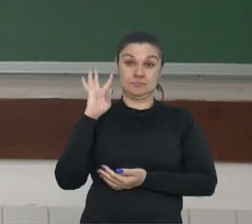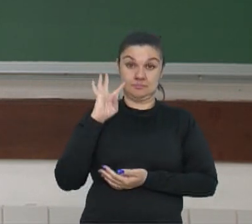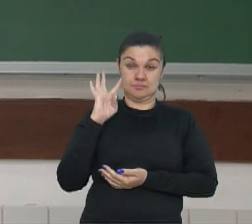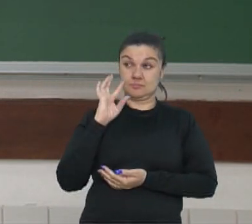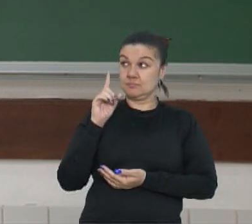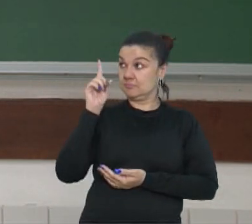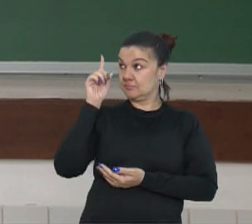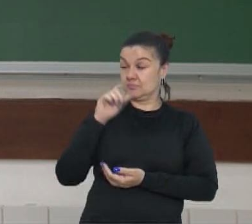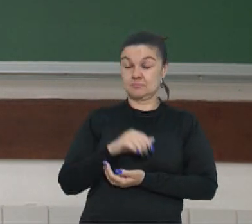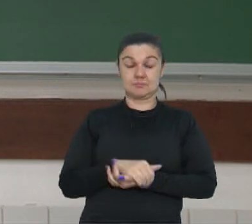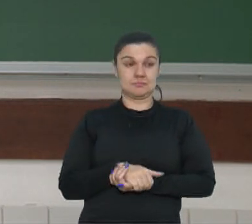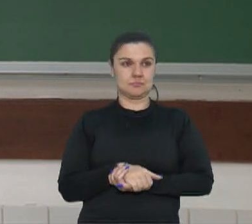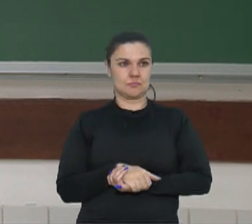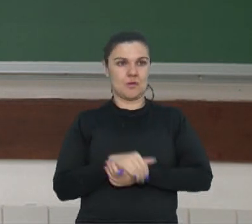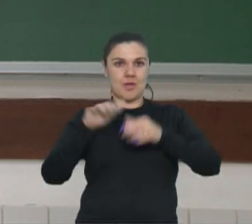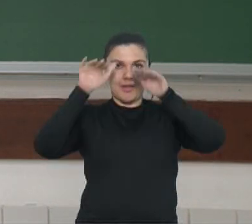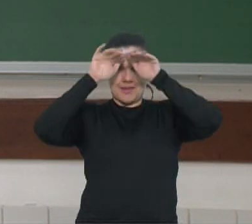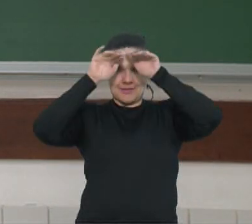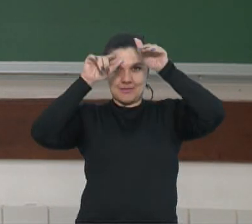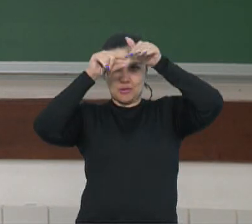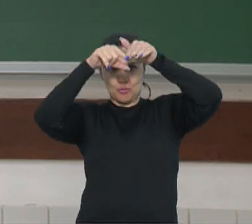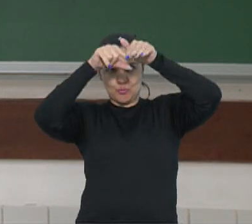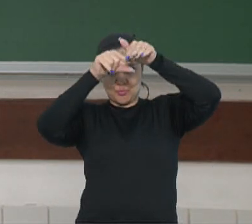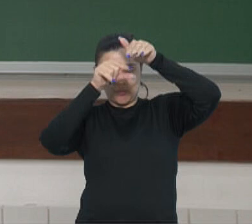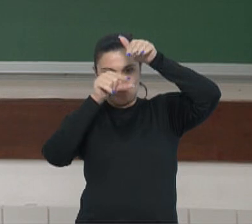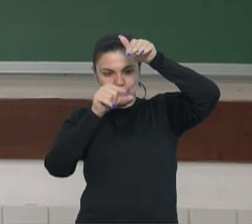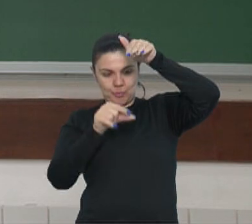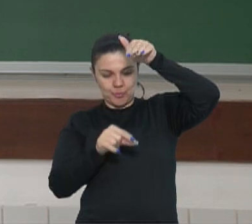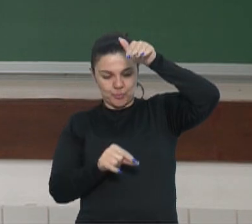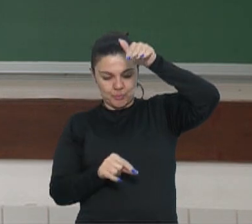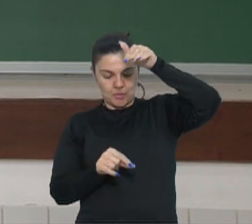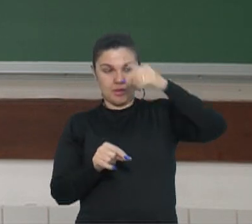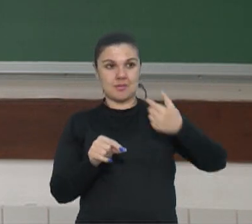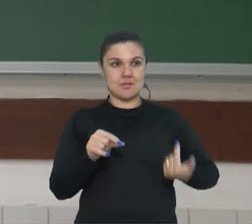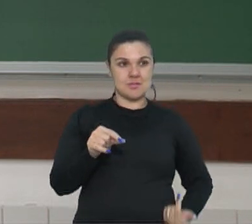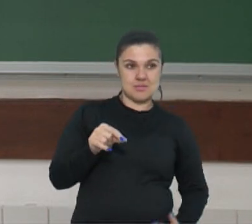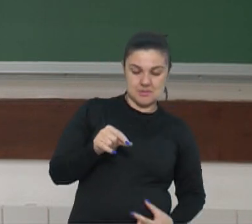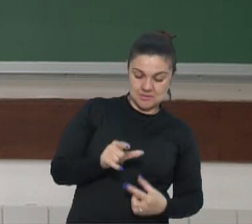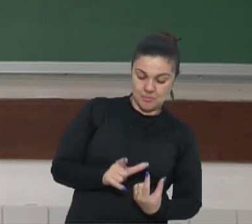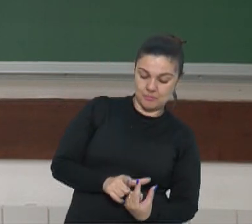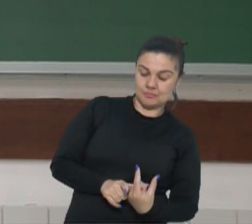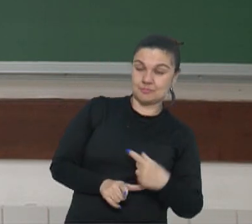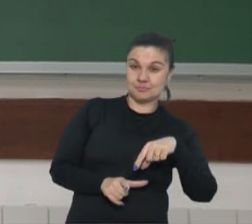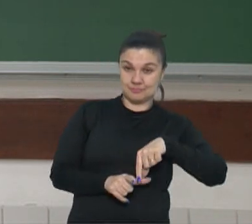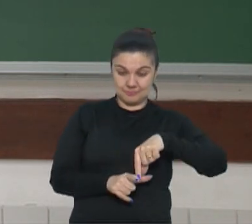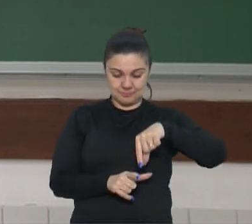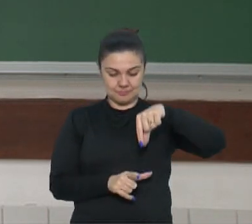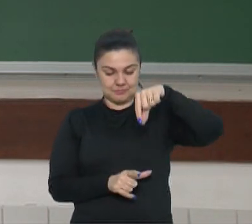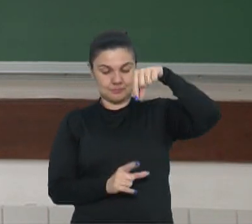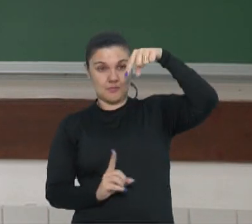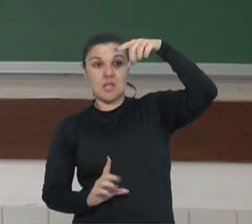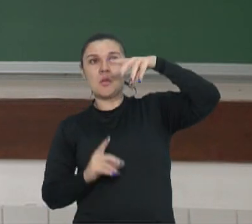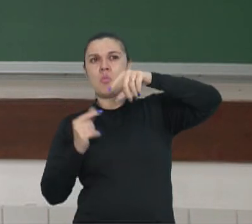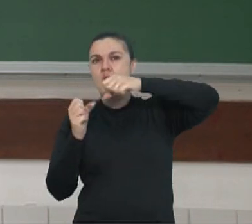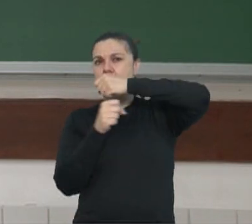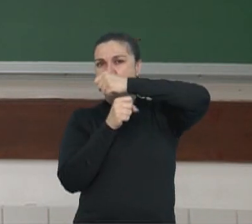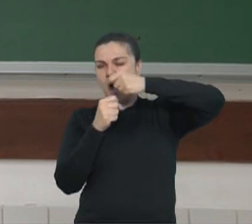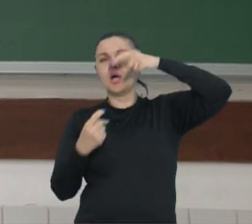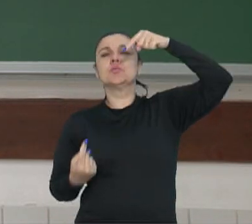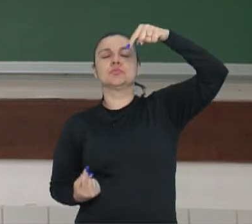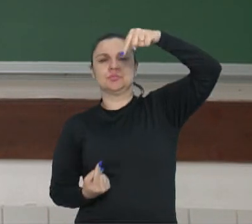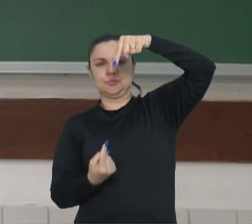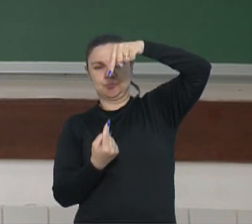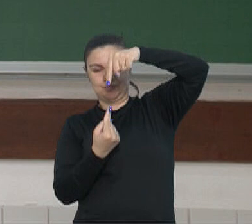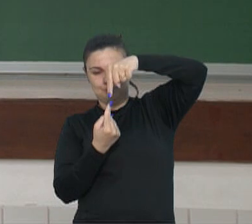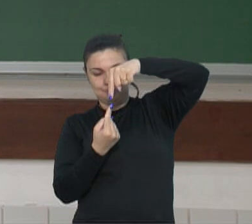caverna. Do teto as estalactites e do chão a partir das estalagmites, né? Que depois de muito tempo pode se juntar e